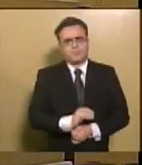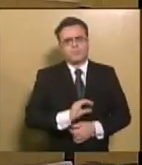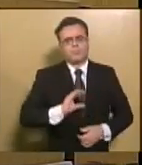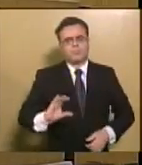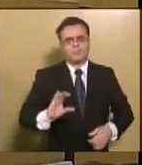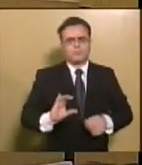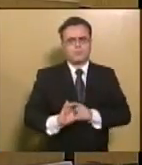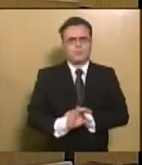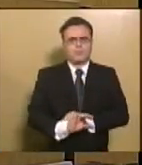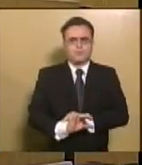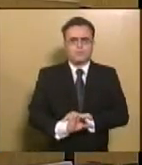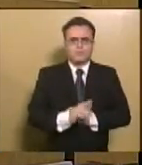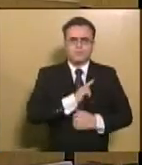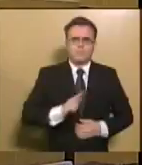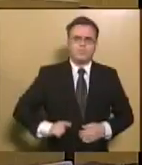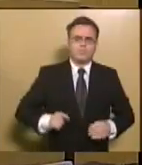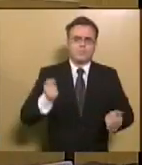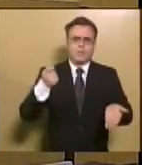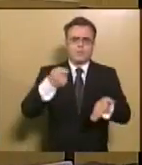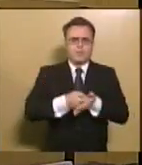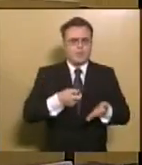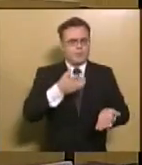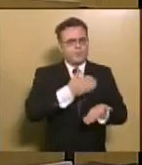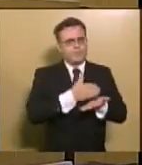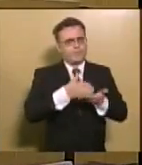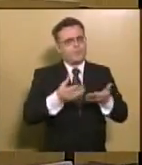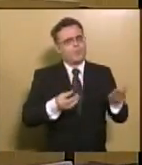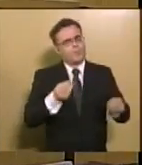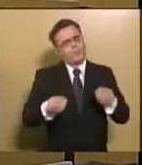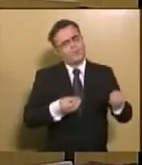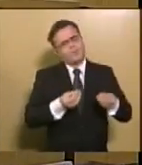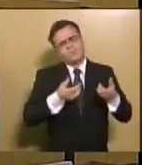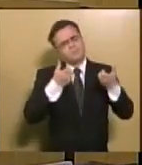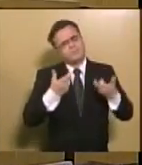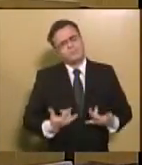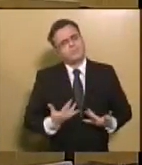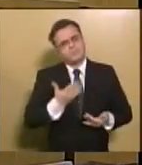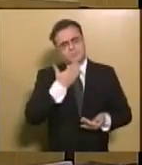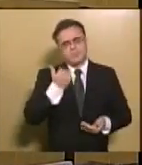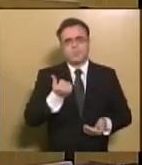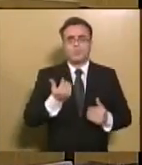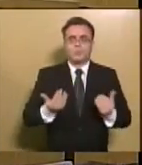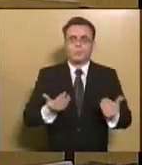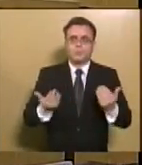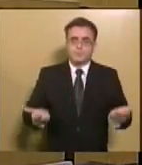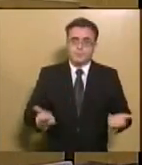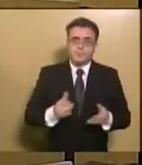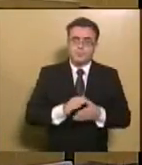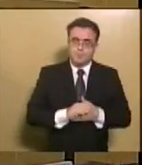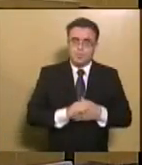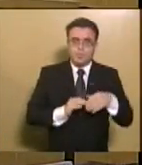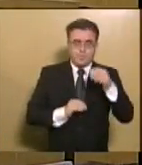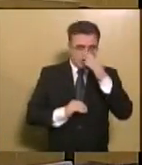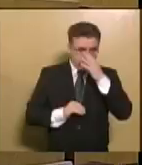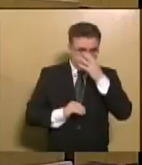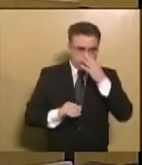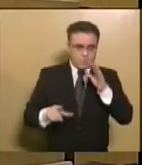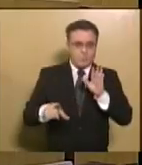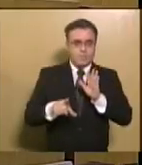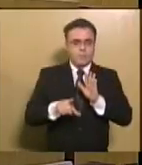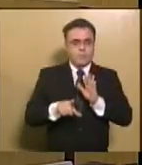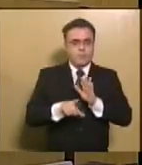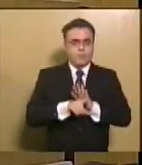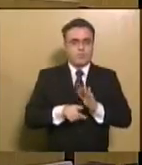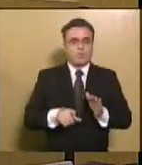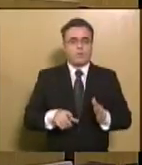pretende pagar ao Tribunal de Contas estes recursos? Temos também a questão da lei de